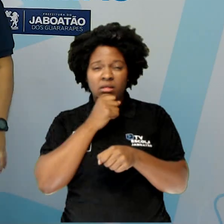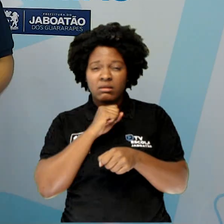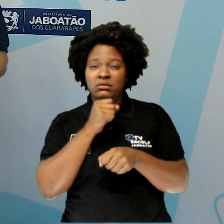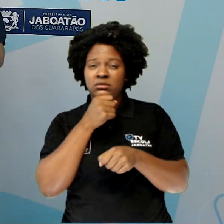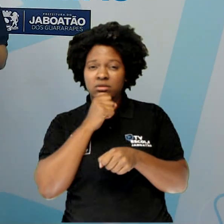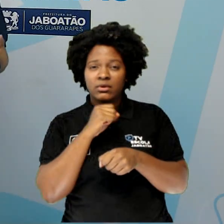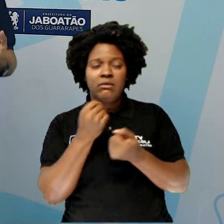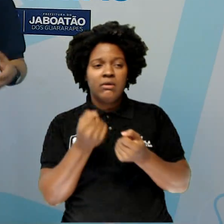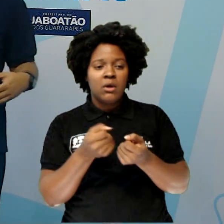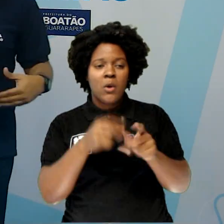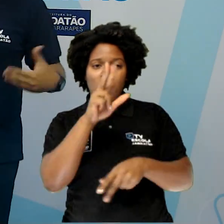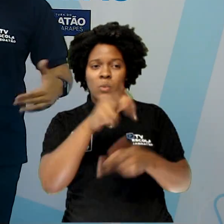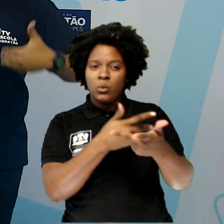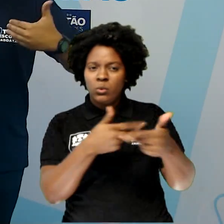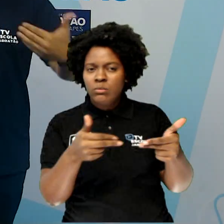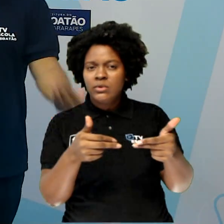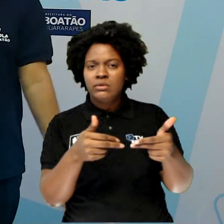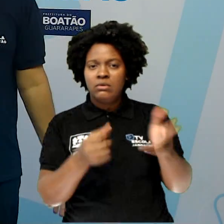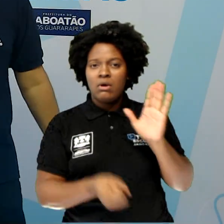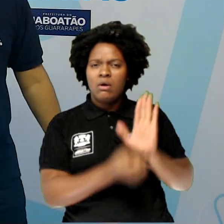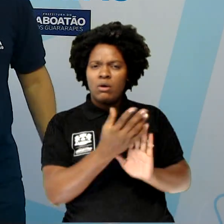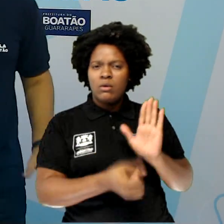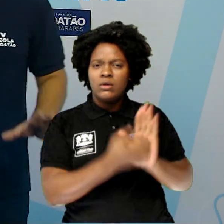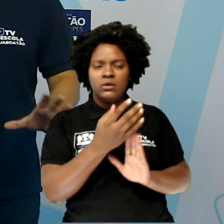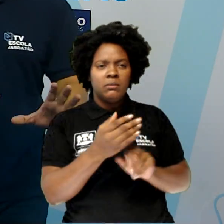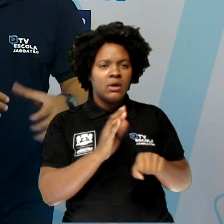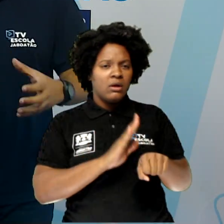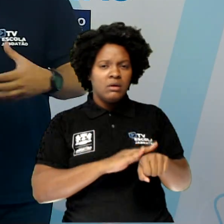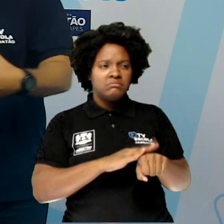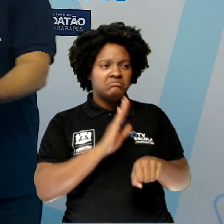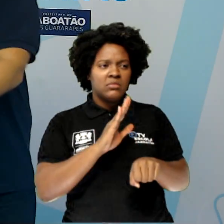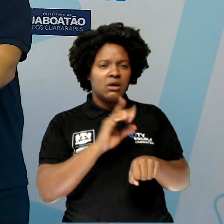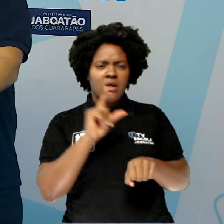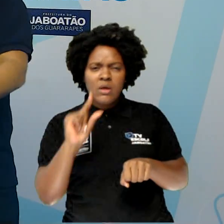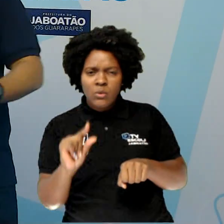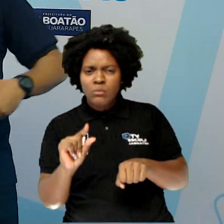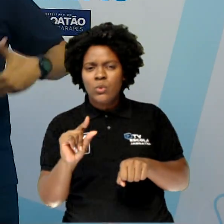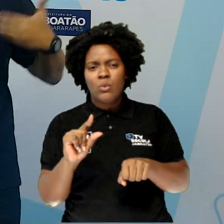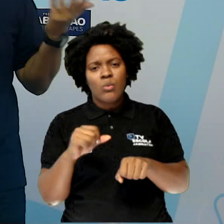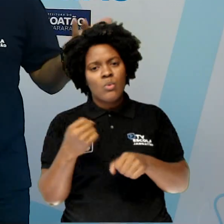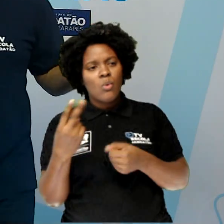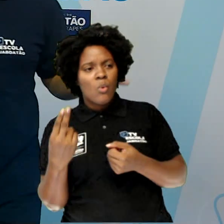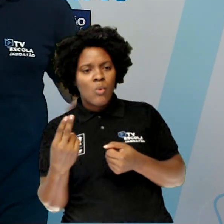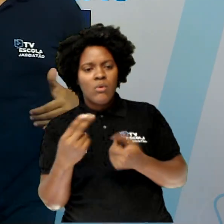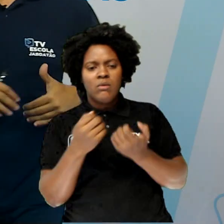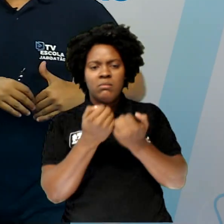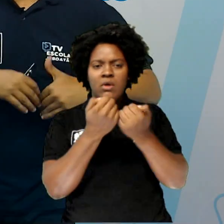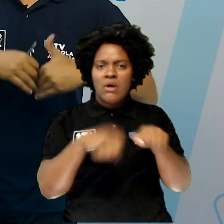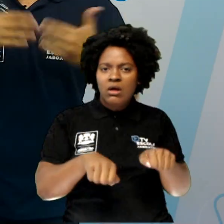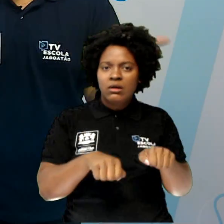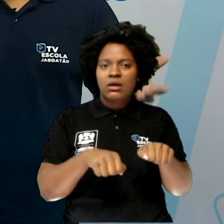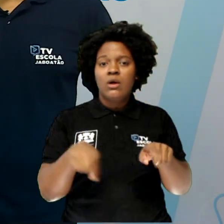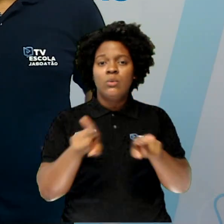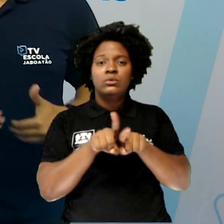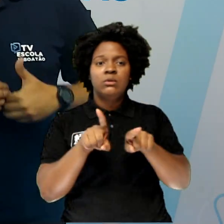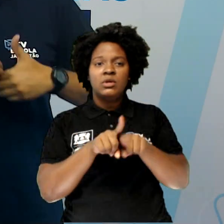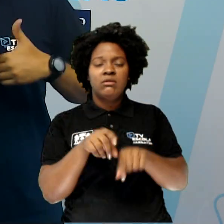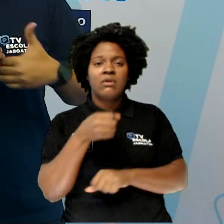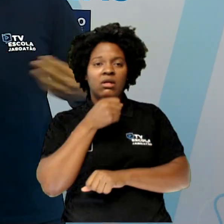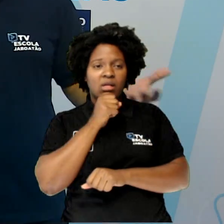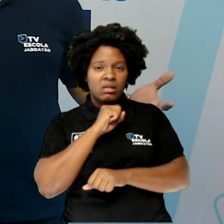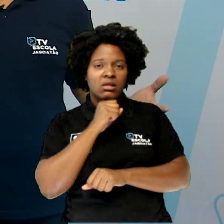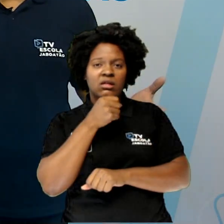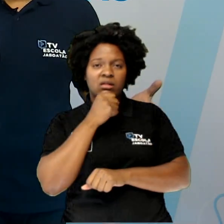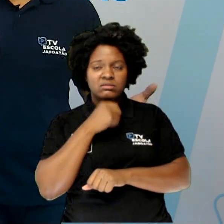Obsolescência é um produto que é feito para durar pouco. Seja porque ele vai quebrar, mas seja também porque ele vai se desatualizar ou algo